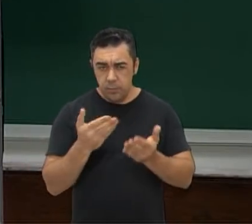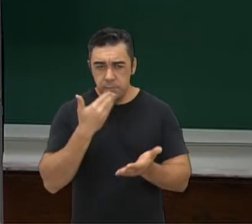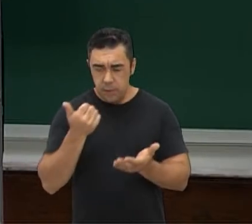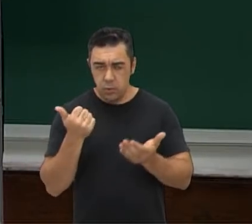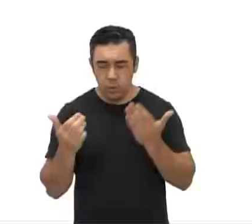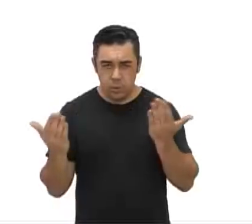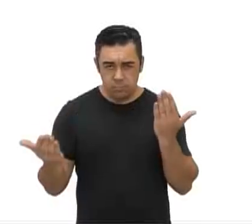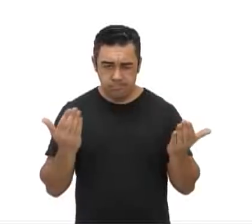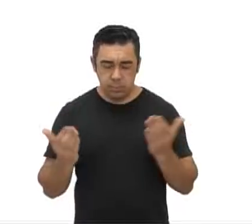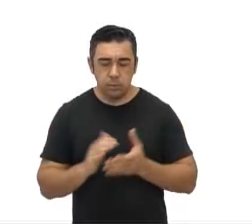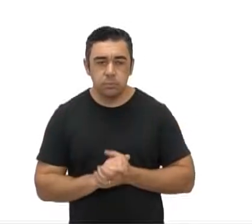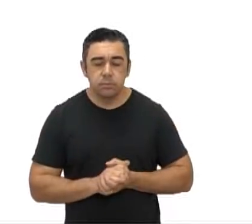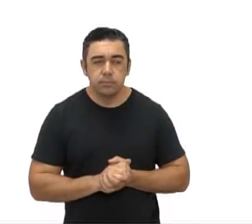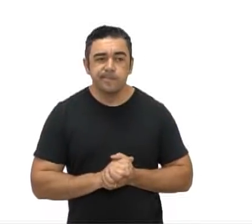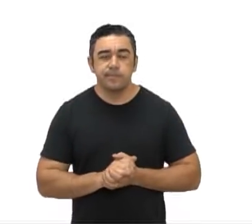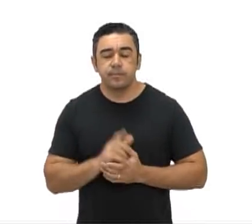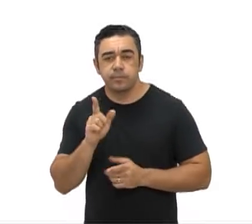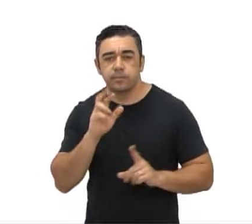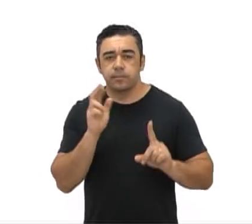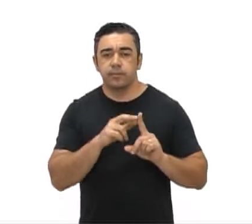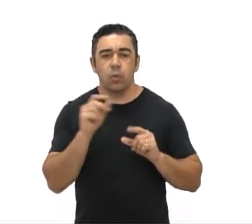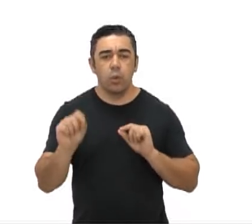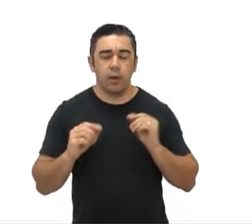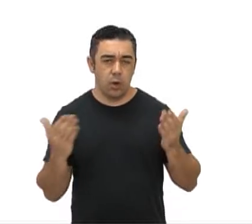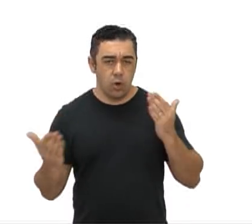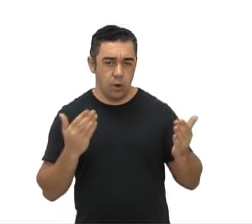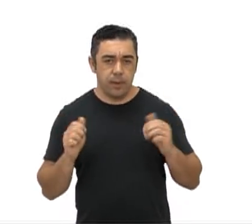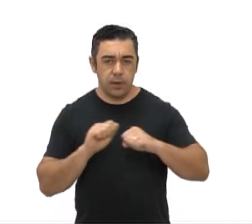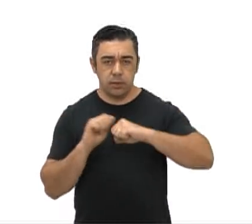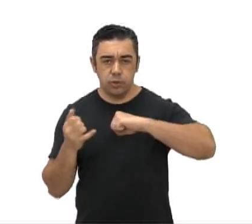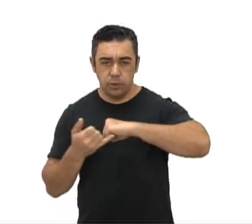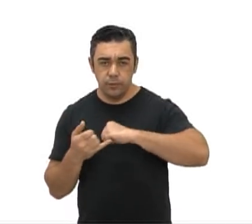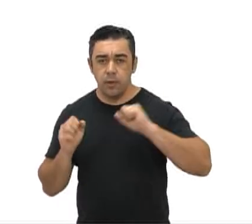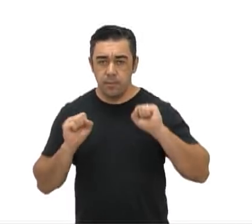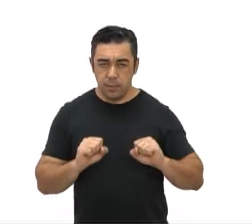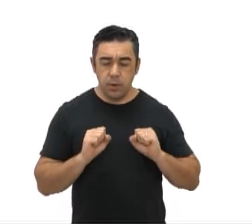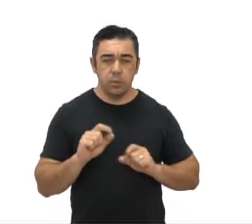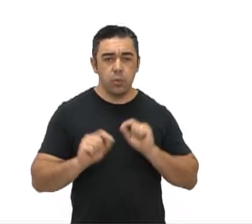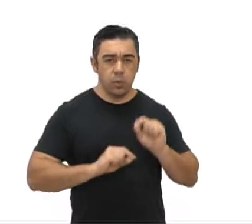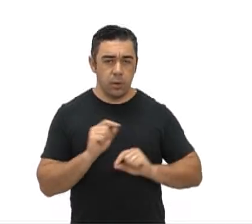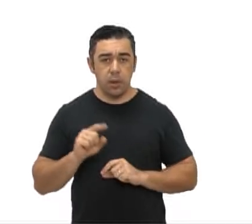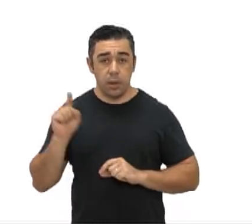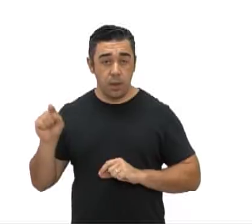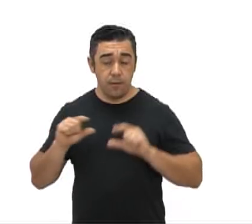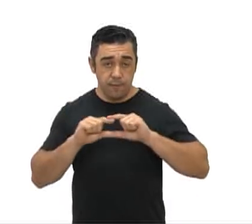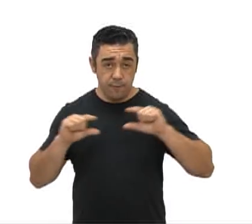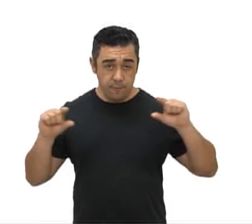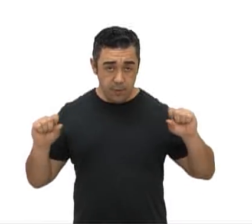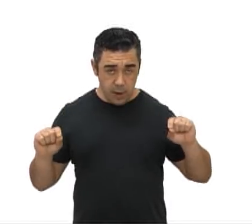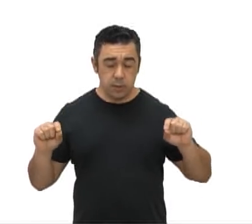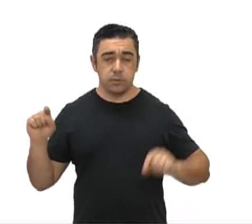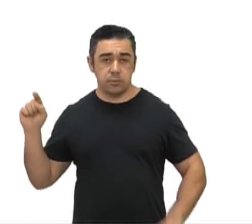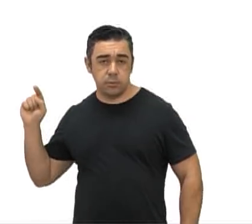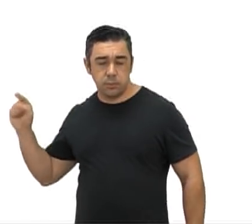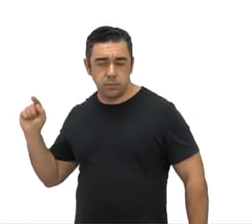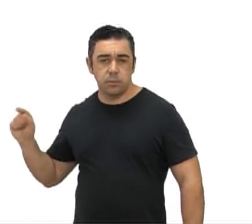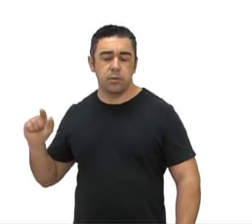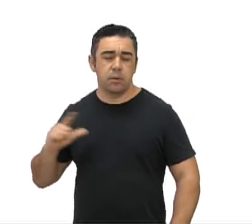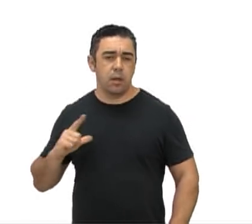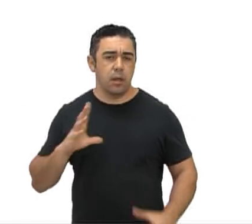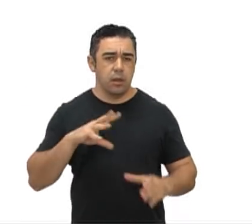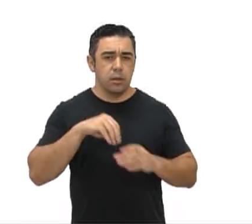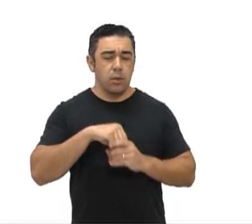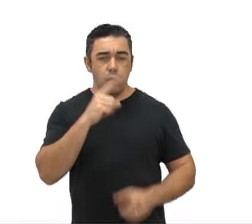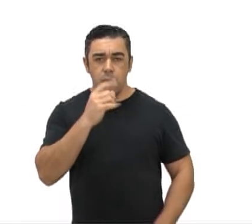relação. Então, com relação ao grau comparativo dos adjetivos, pode-se considerar que na frase a seguir há a presença